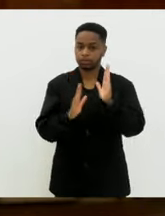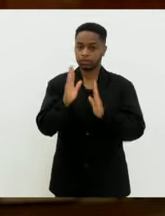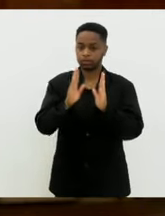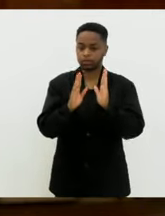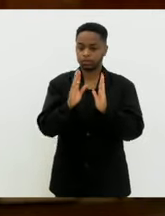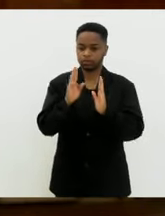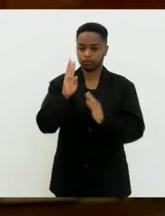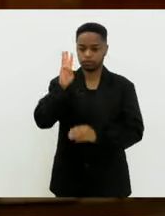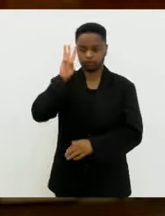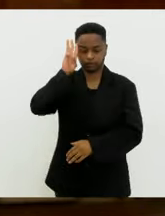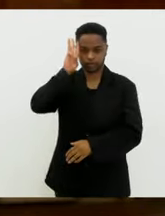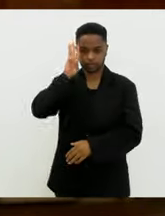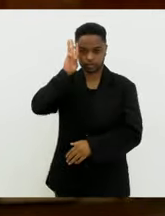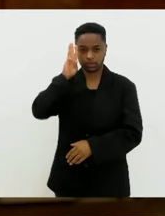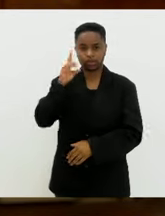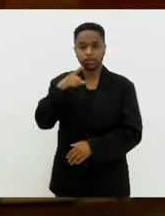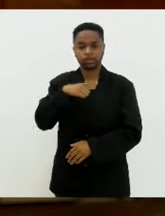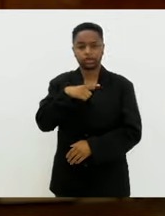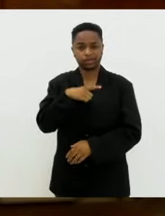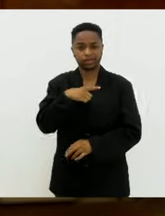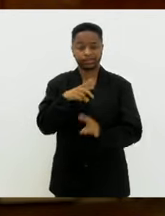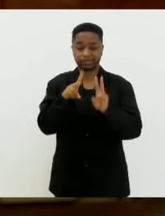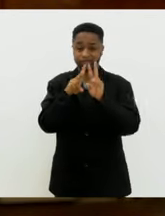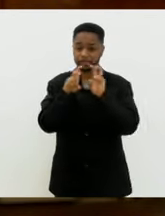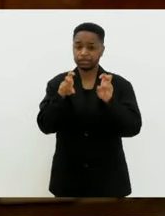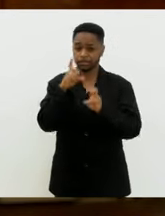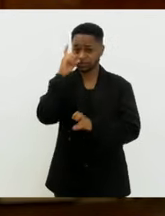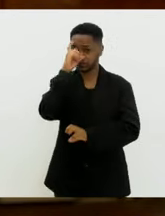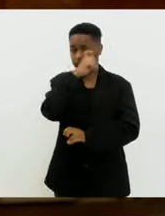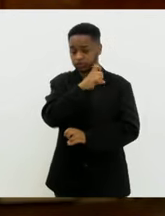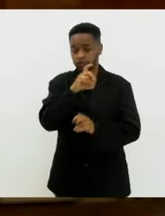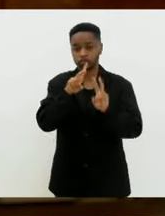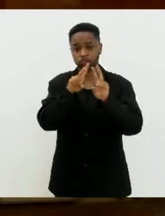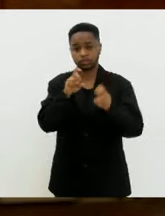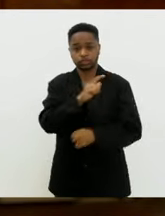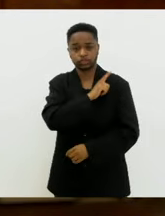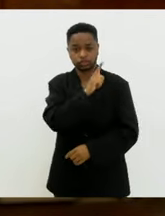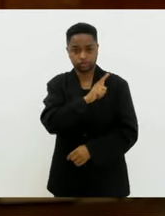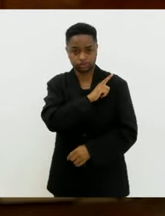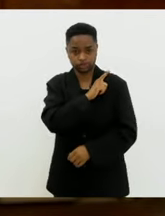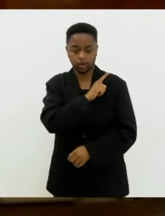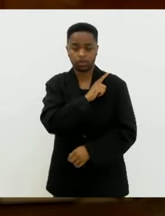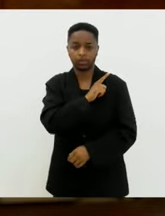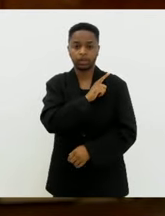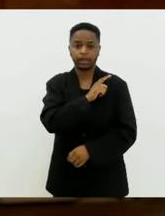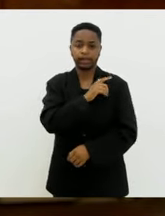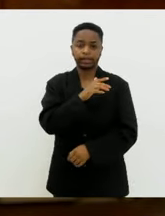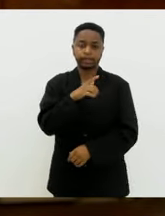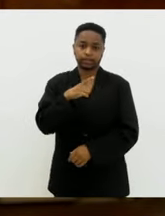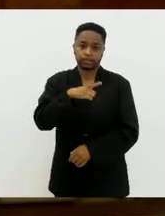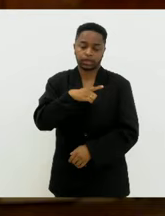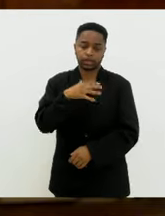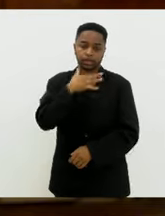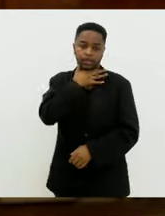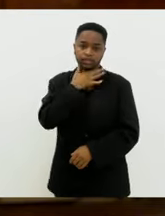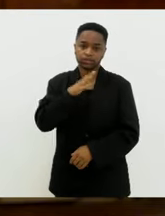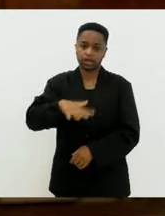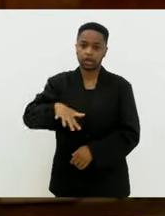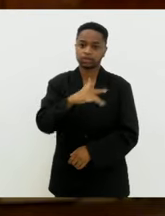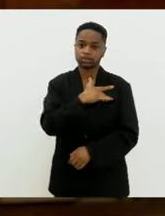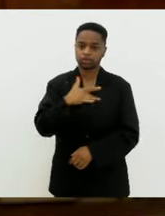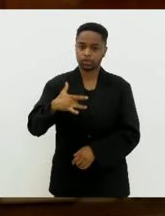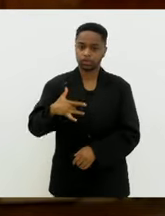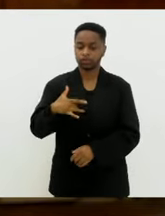uma situação extremamente delicada com relação à gestão da crise da educação, da saúde em